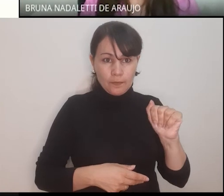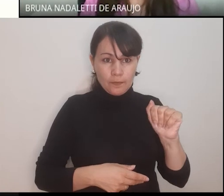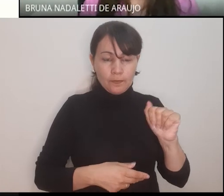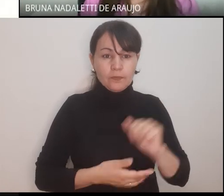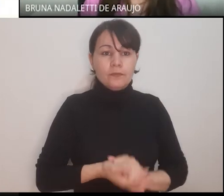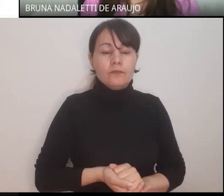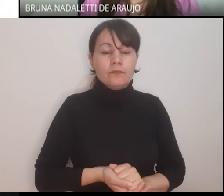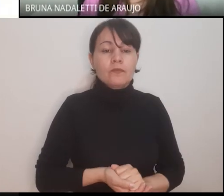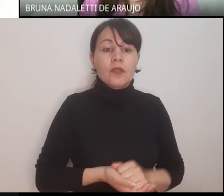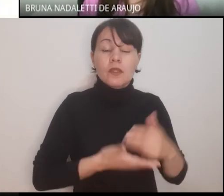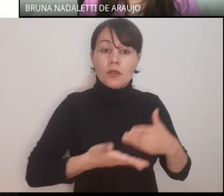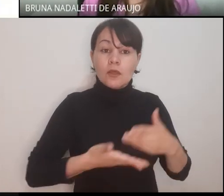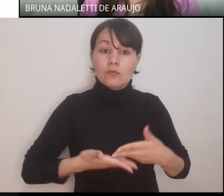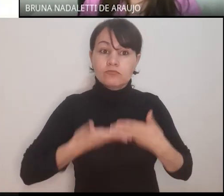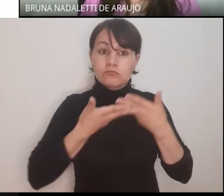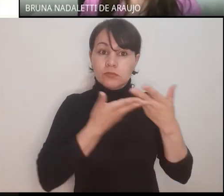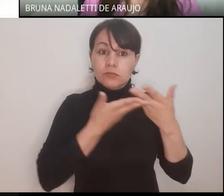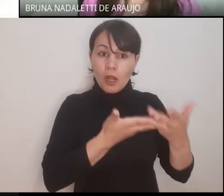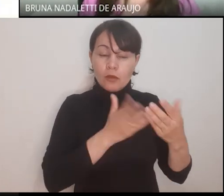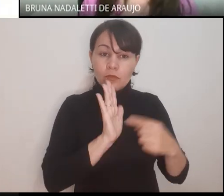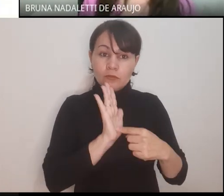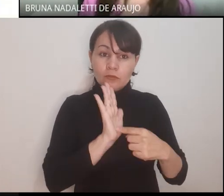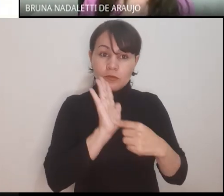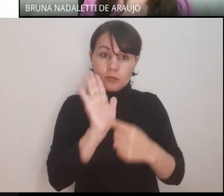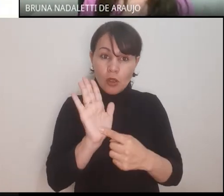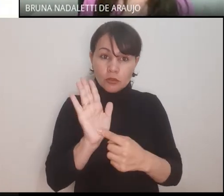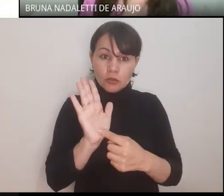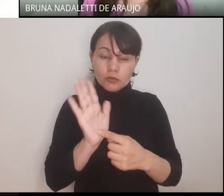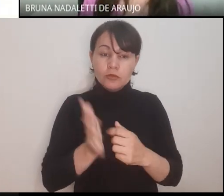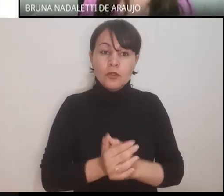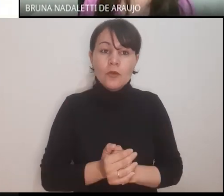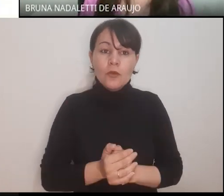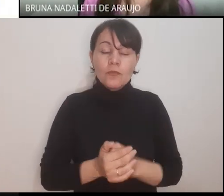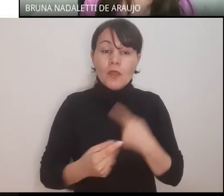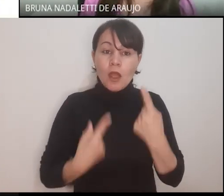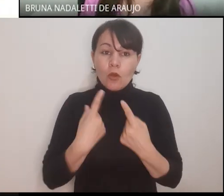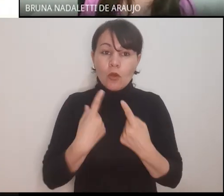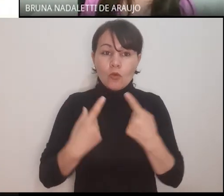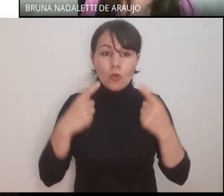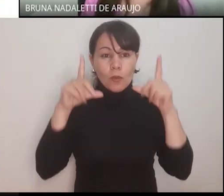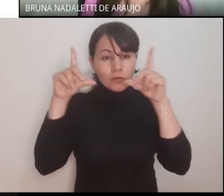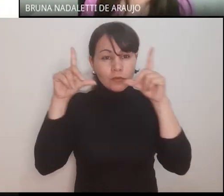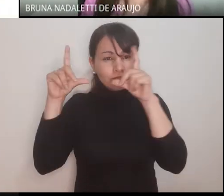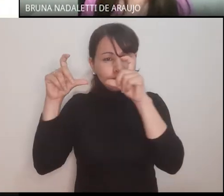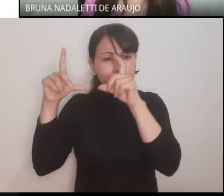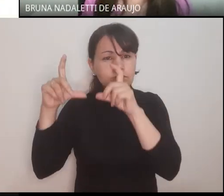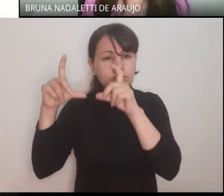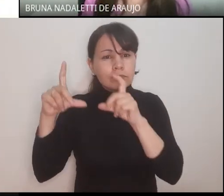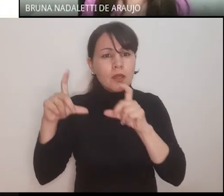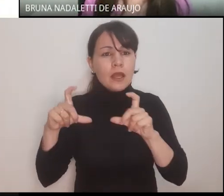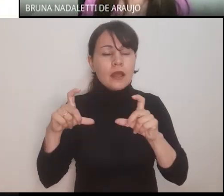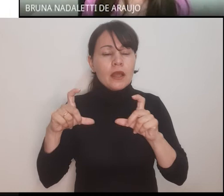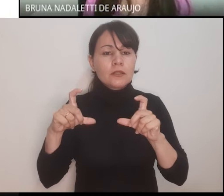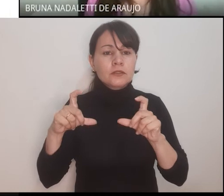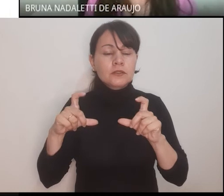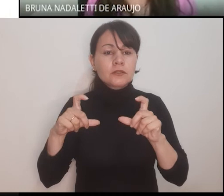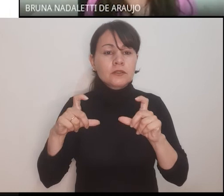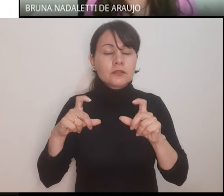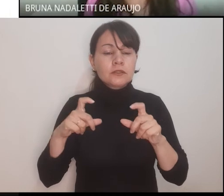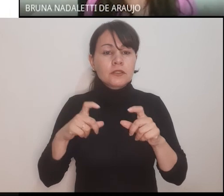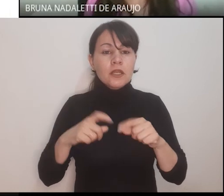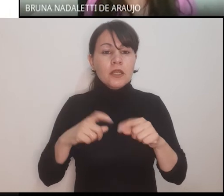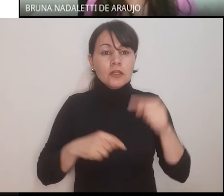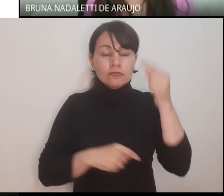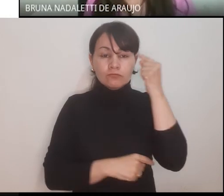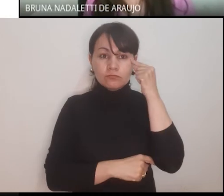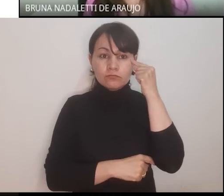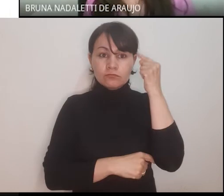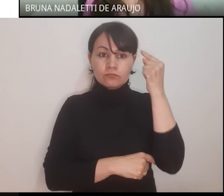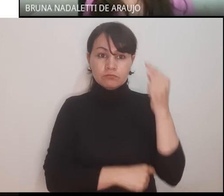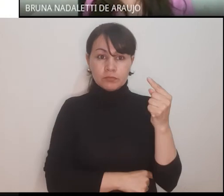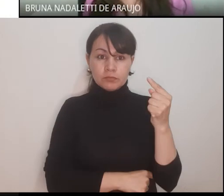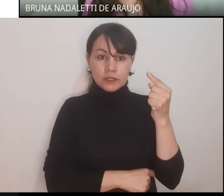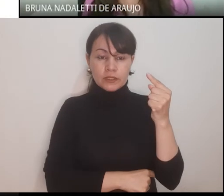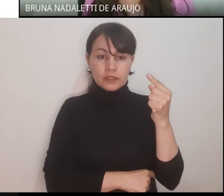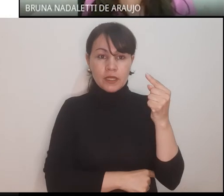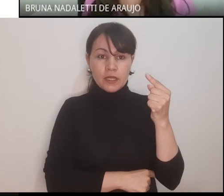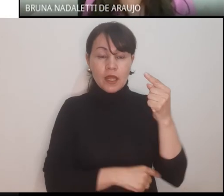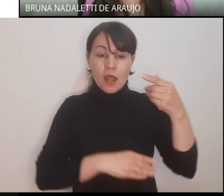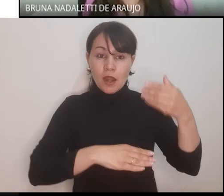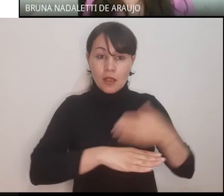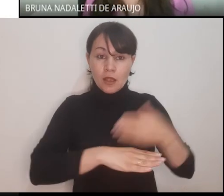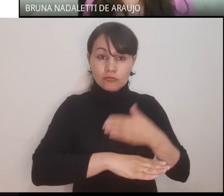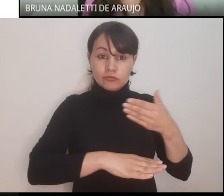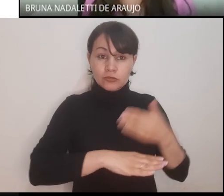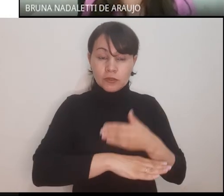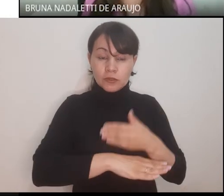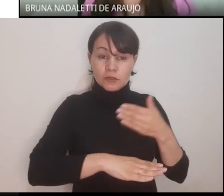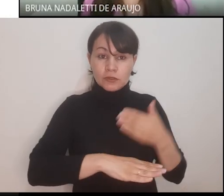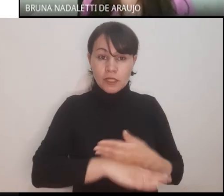Aqui eu trago para vocês, então, algumas imagens que nos remetem aos